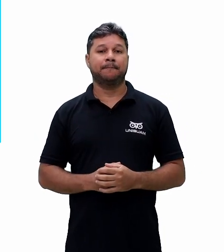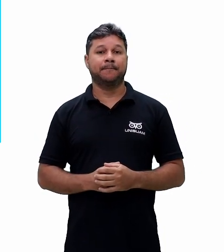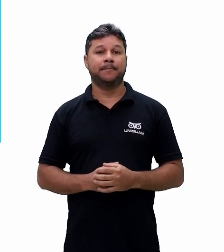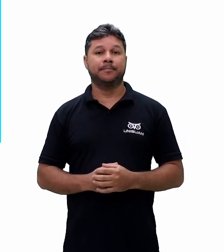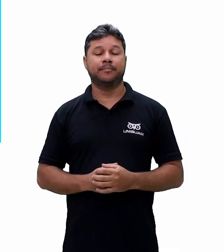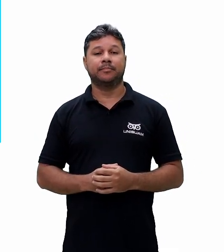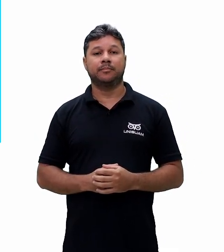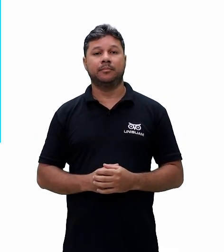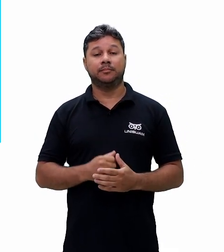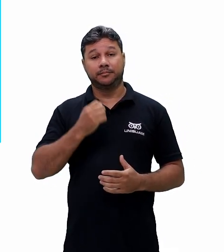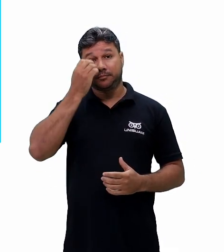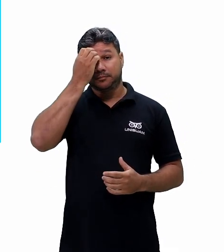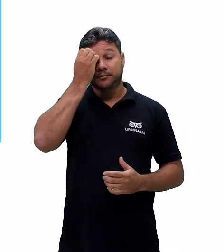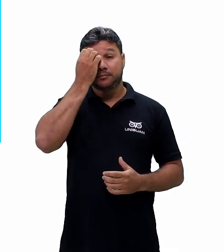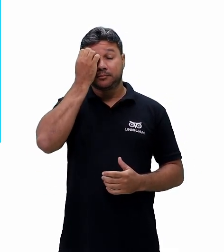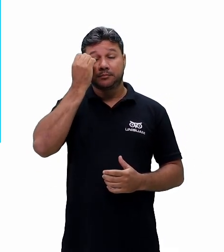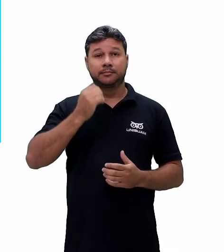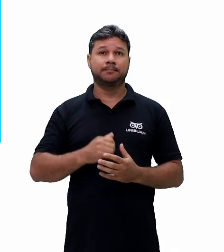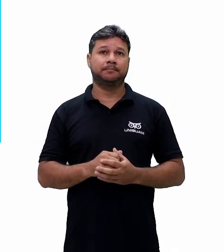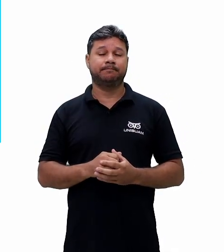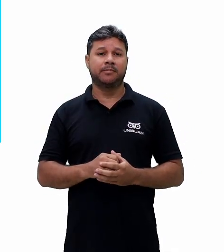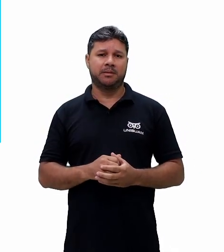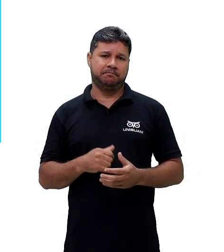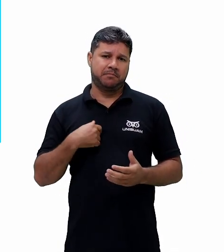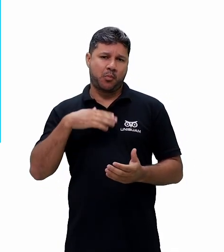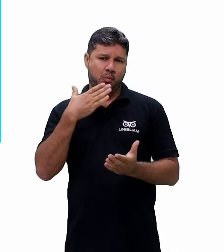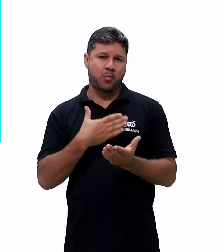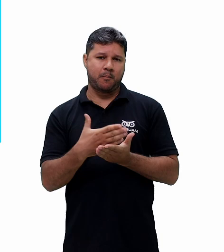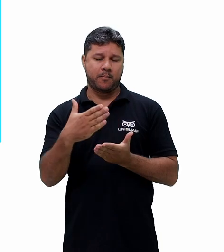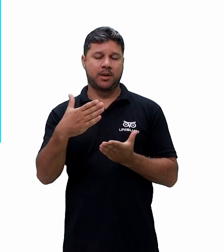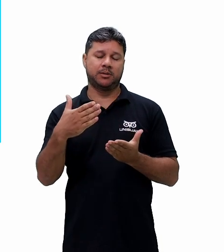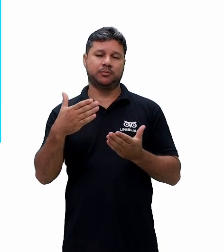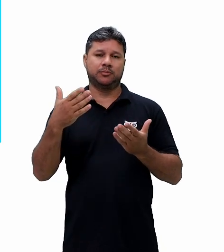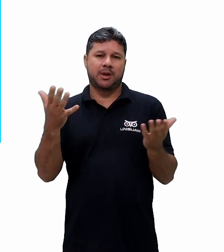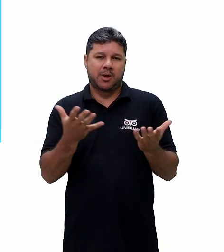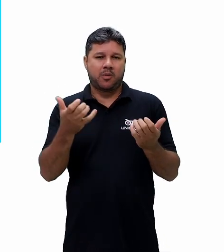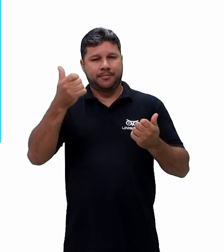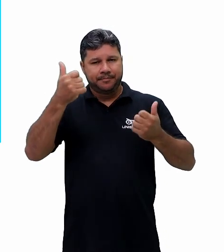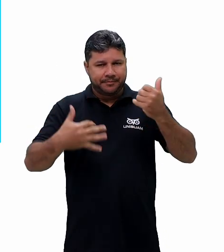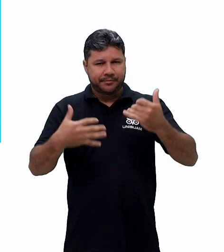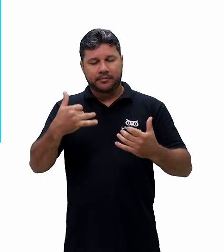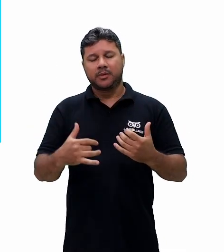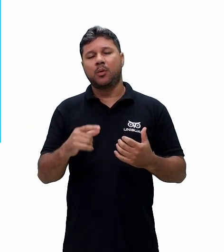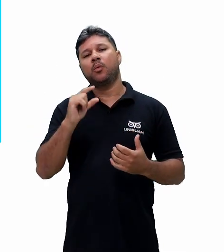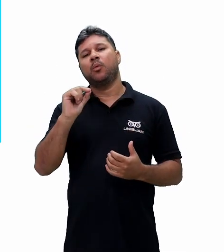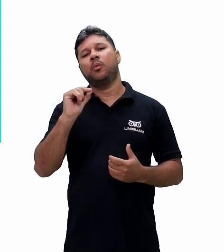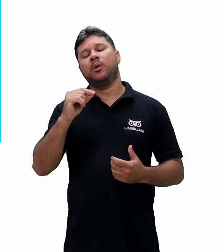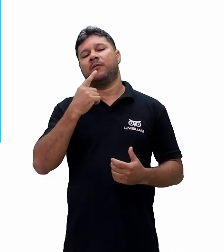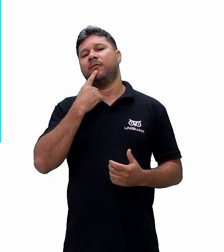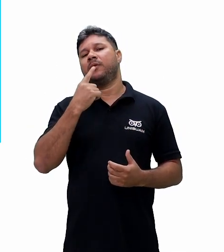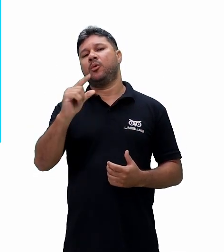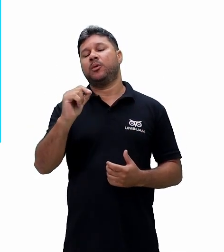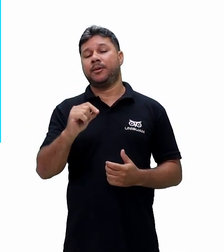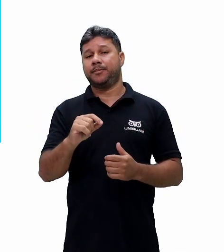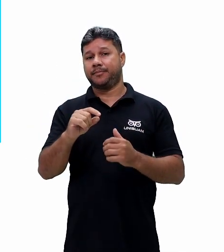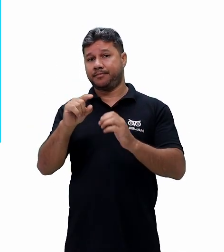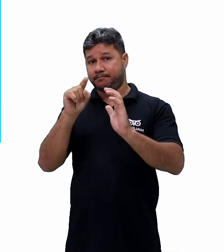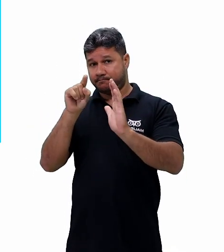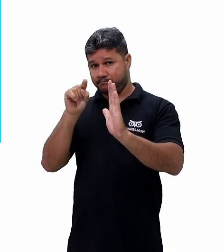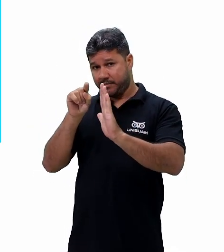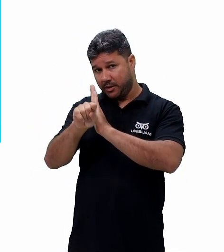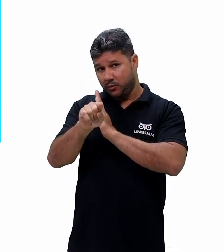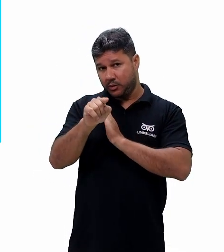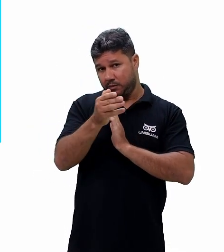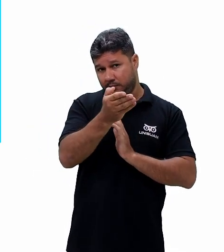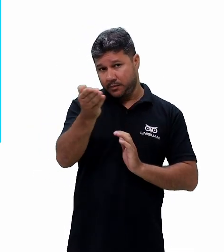Eu inicio o nosso encontro de hoje fazendo a seguinte pergunta